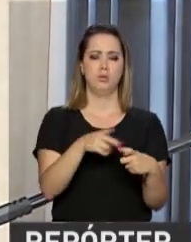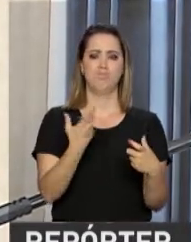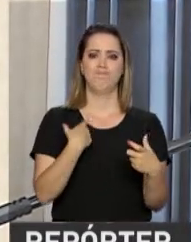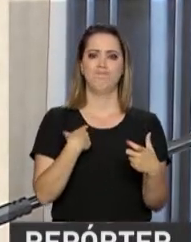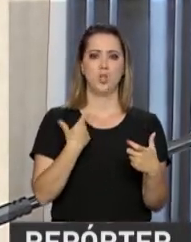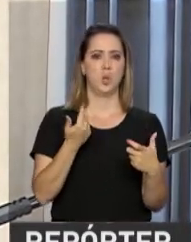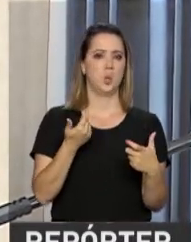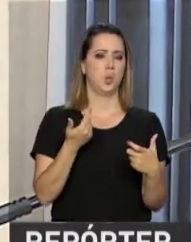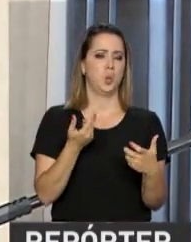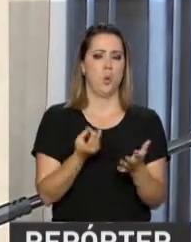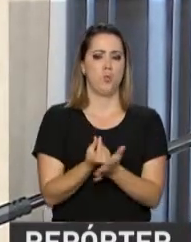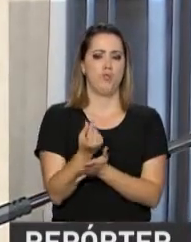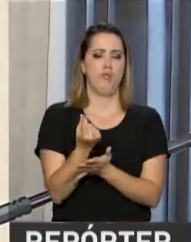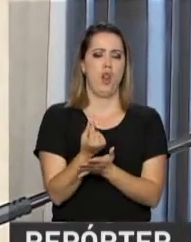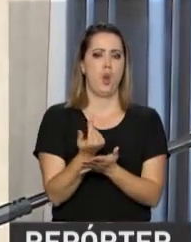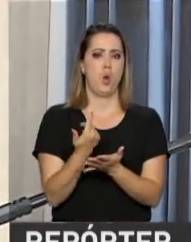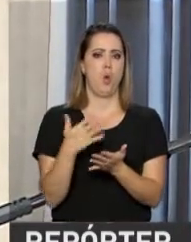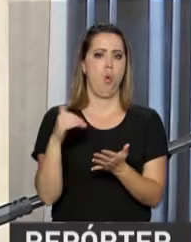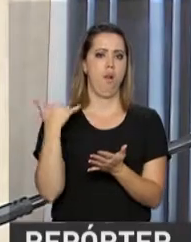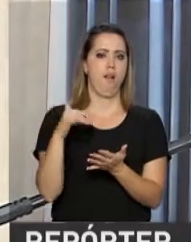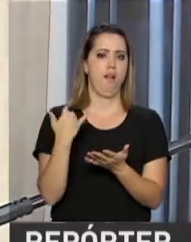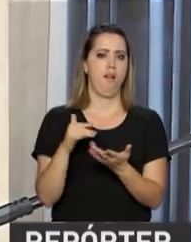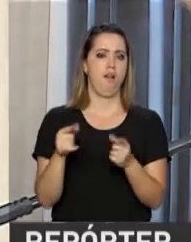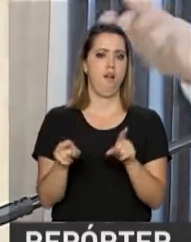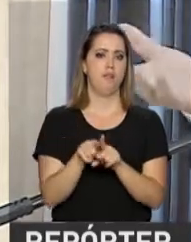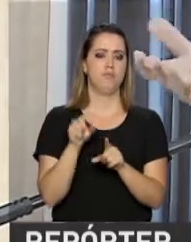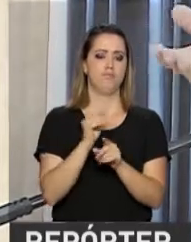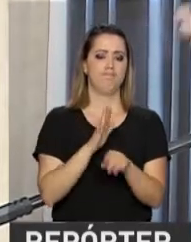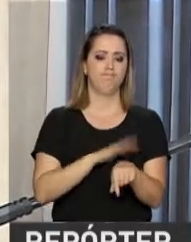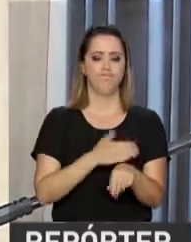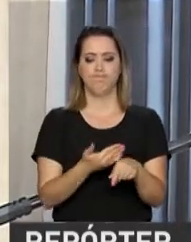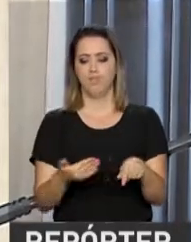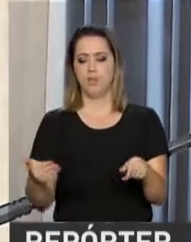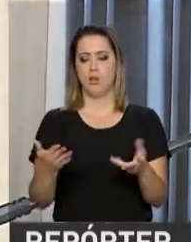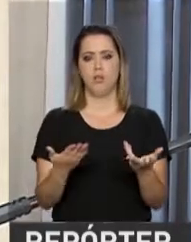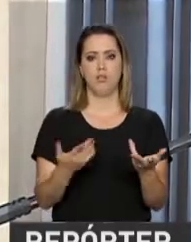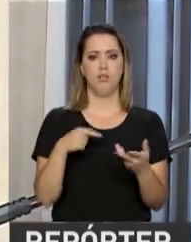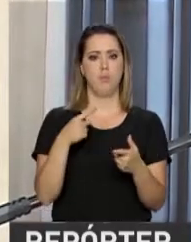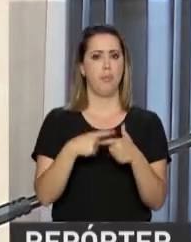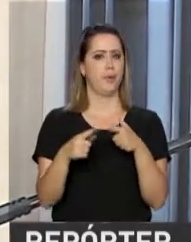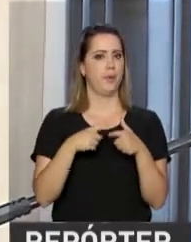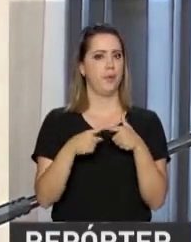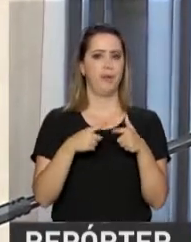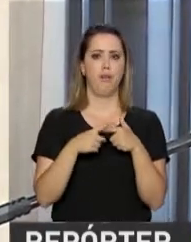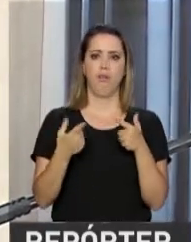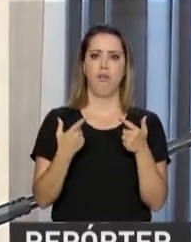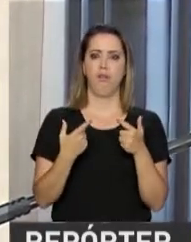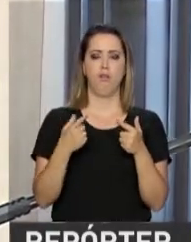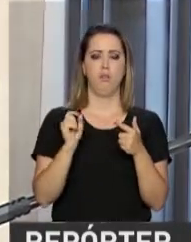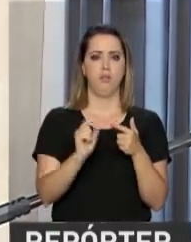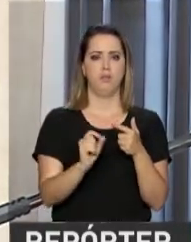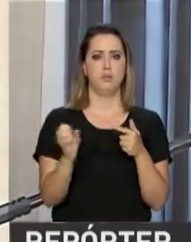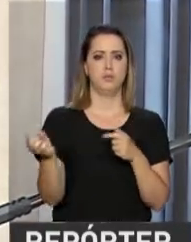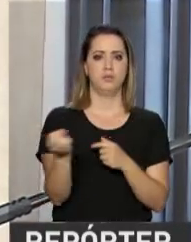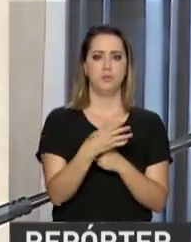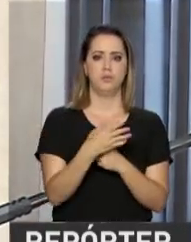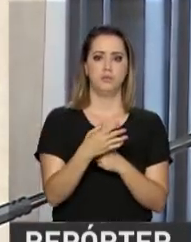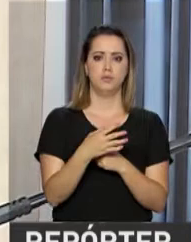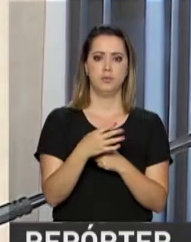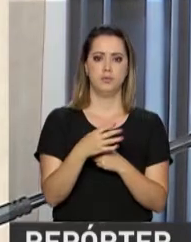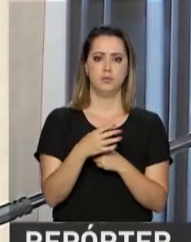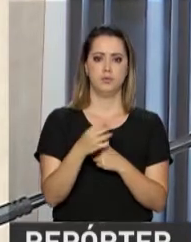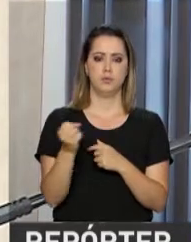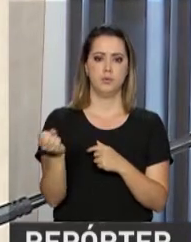recuperação pode significar num curto espaço de tempo até o comprometimento uma nova